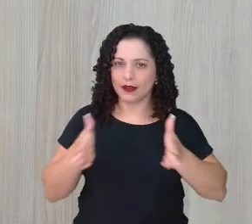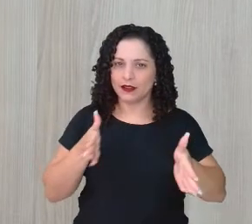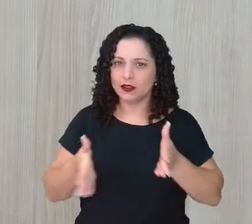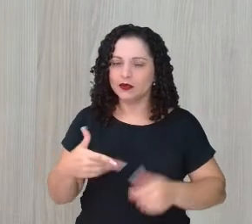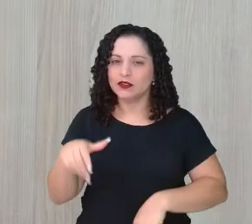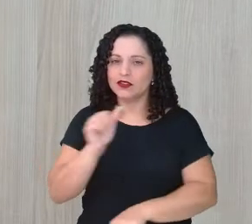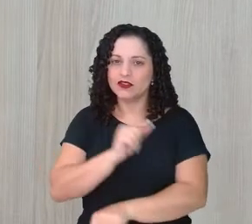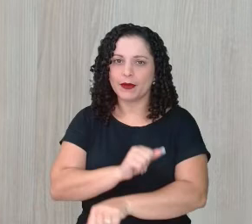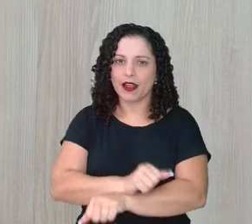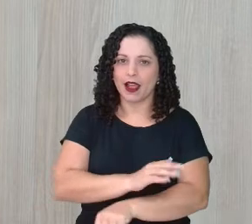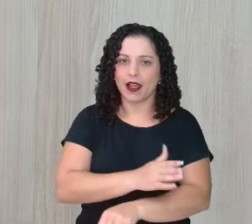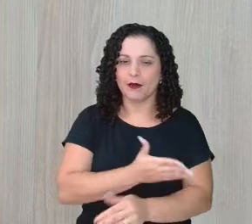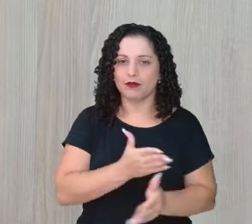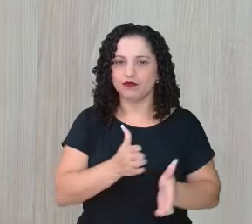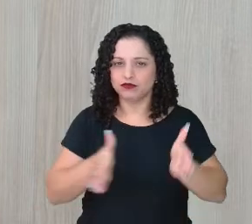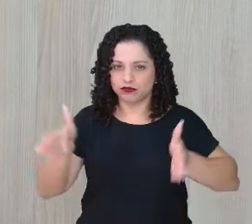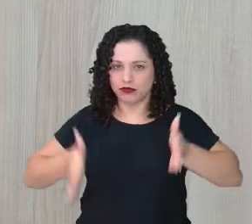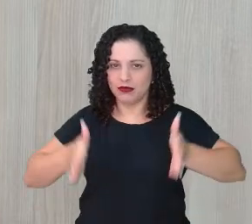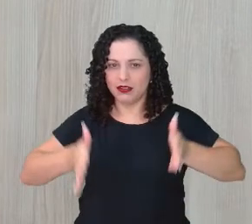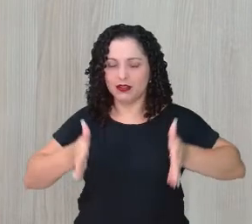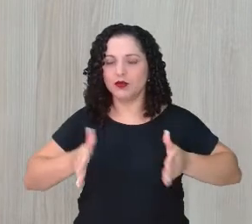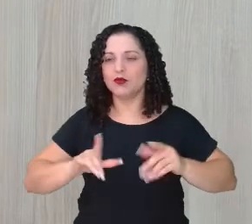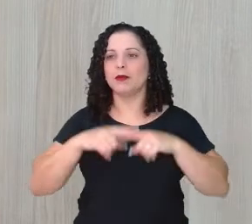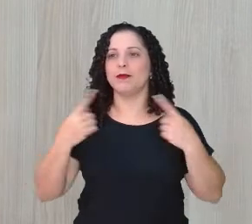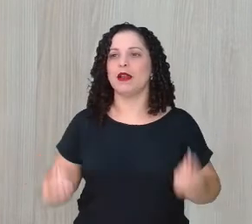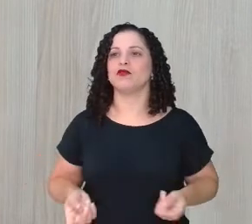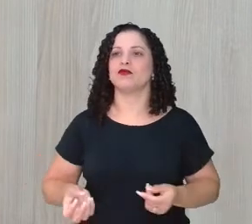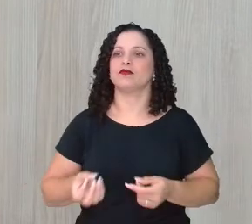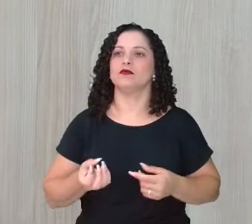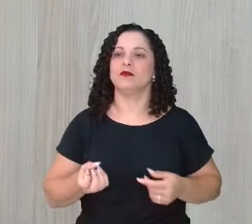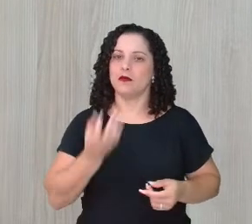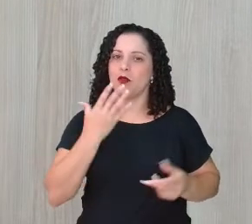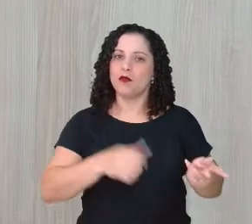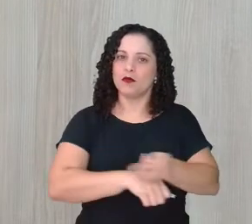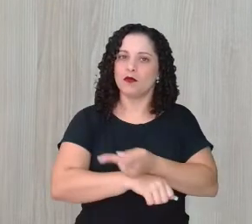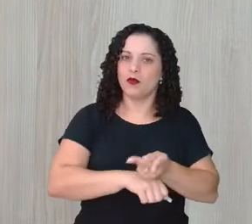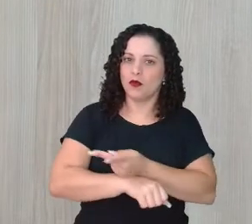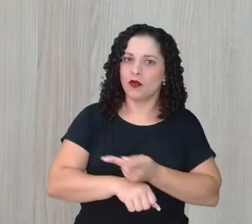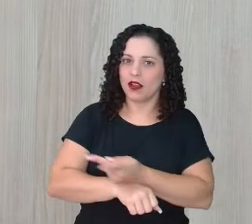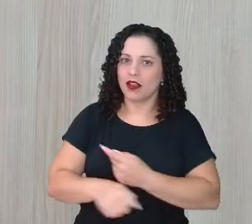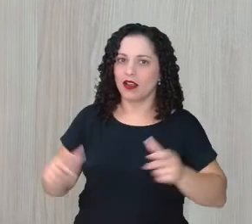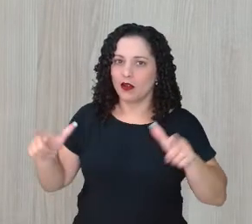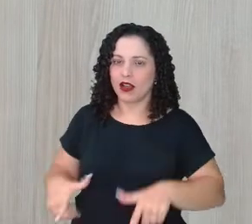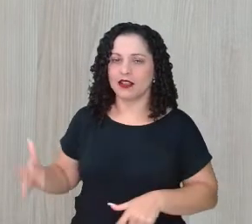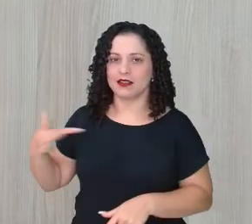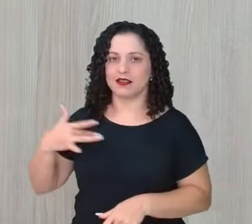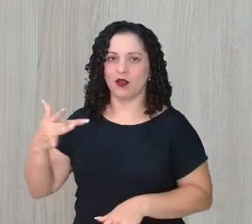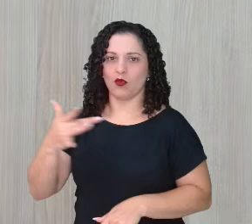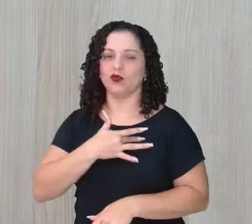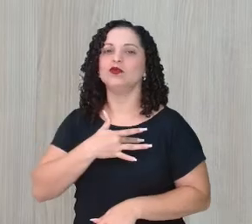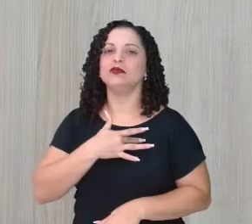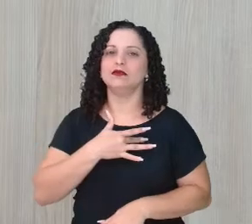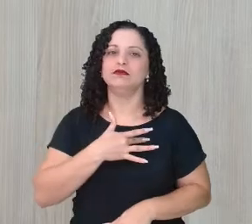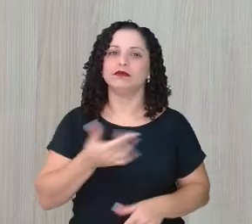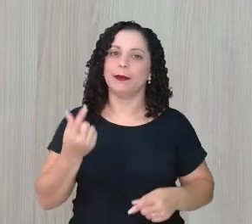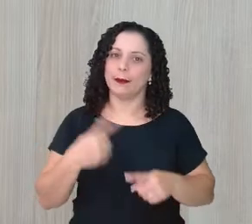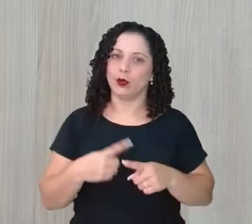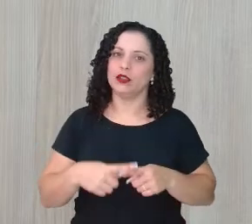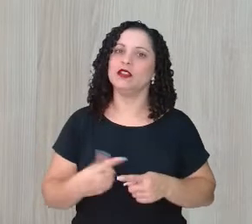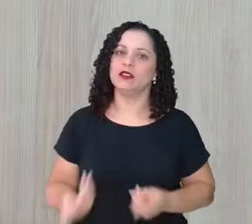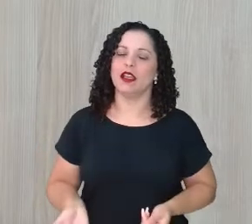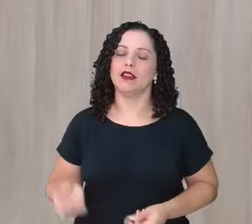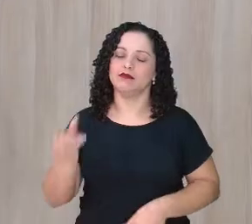de vacinação. Mas aí é bom que vocês procurem realmente os postos de saúde, orientem as pessoas, que a prevenção é tudo, viu,